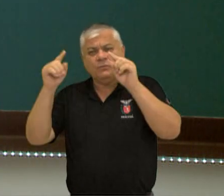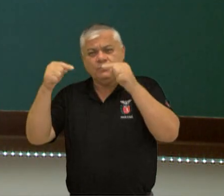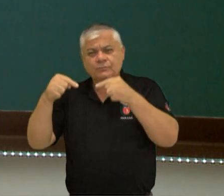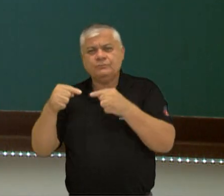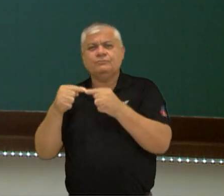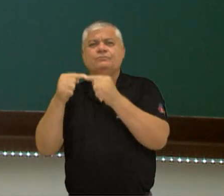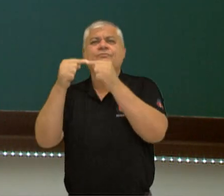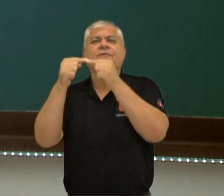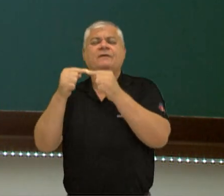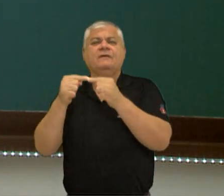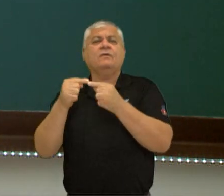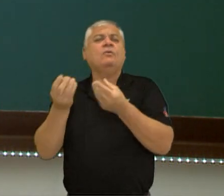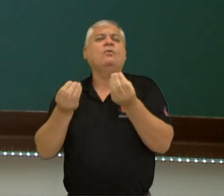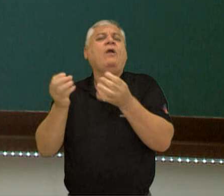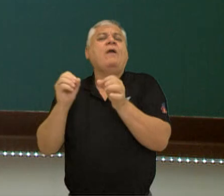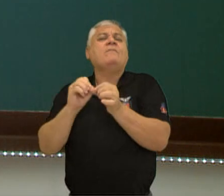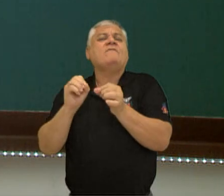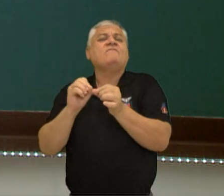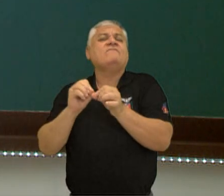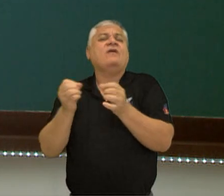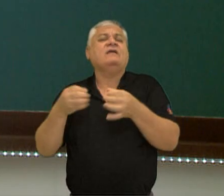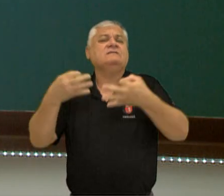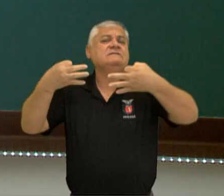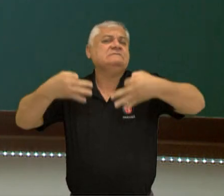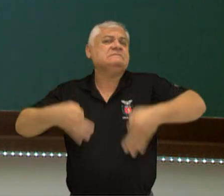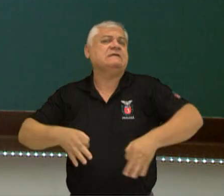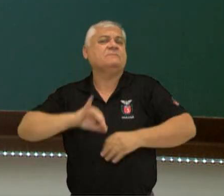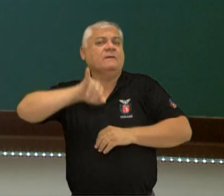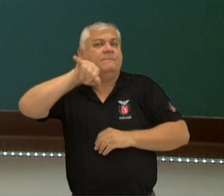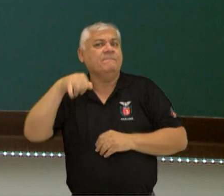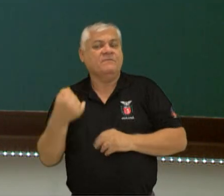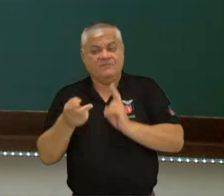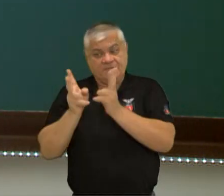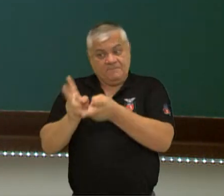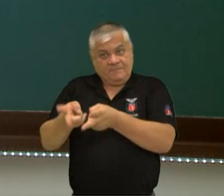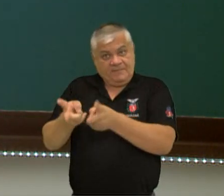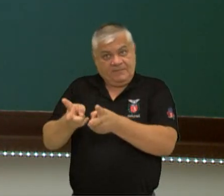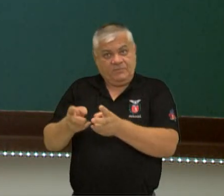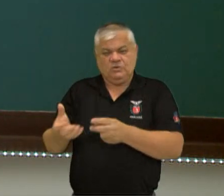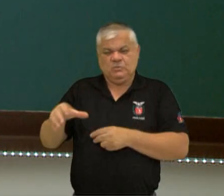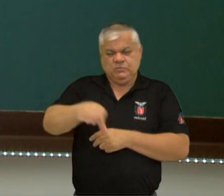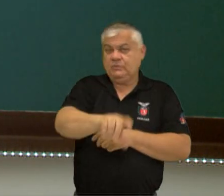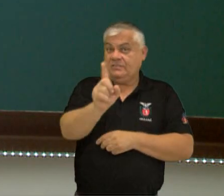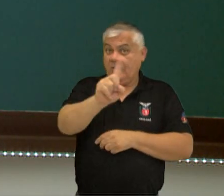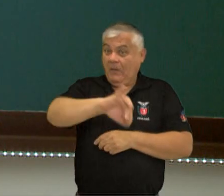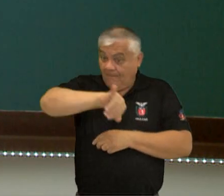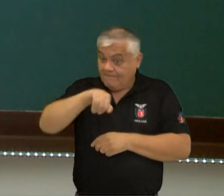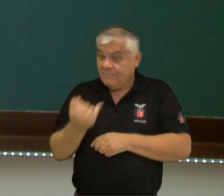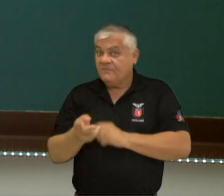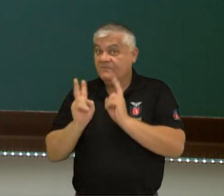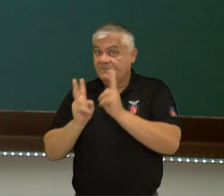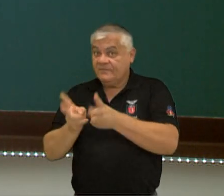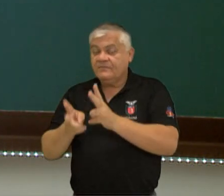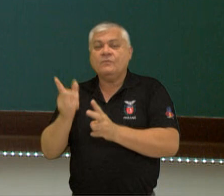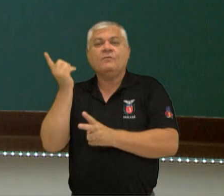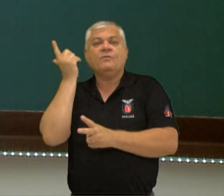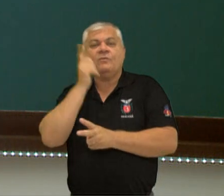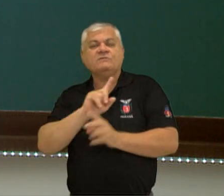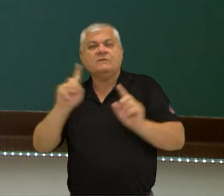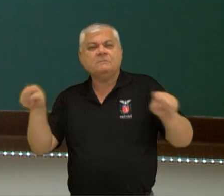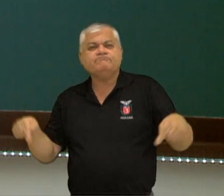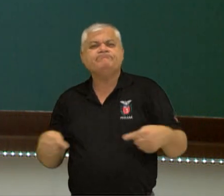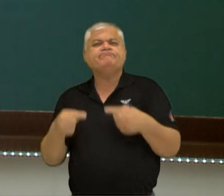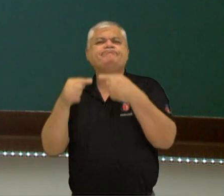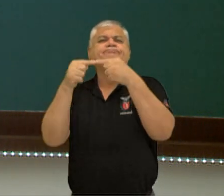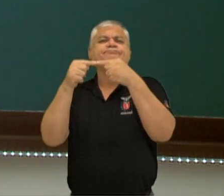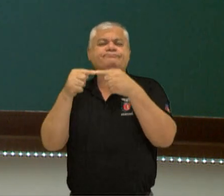é o procedimento, então, mais adequado para ele poder aproveitar essa solução, não precisar jogar fora e conseguir, então, a concentração